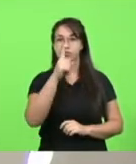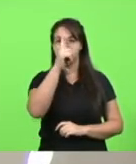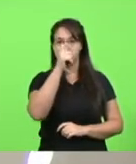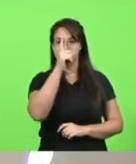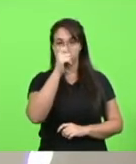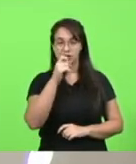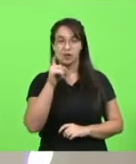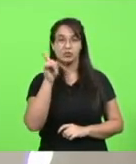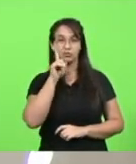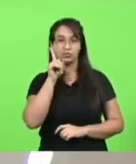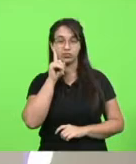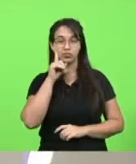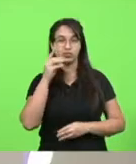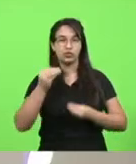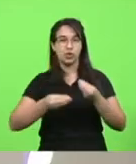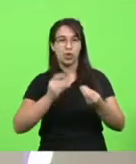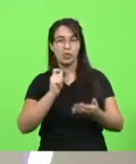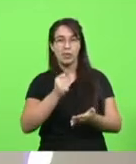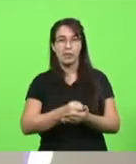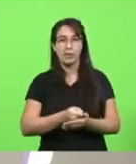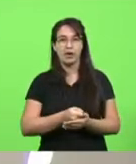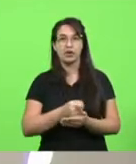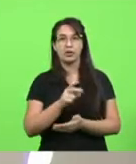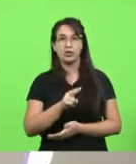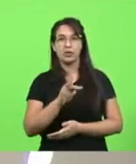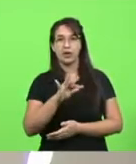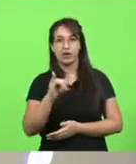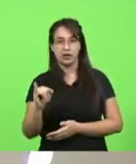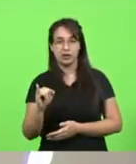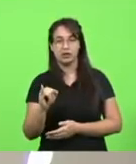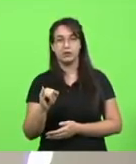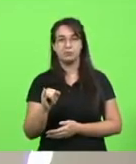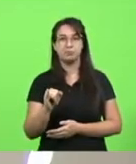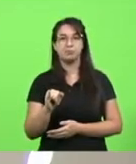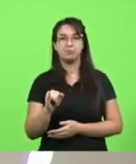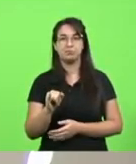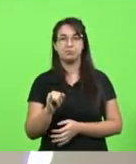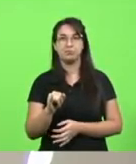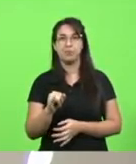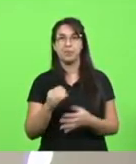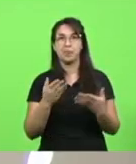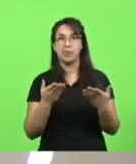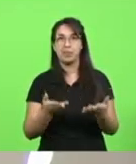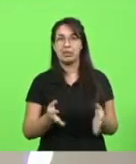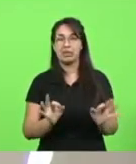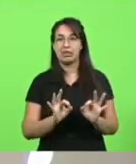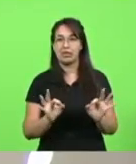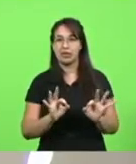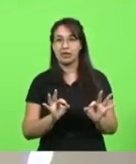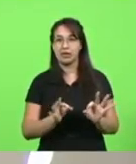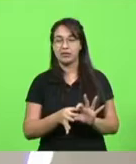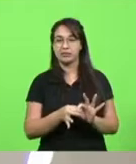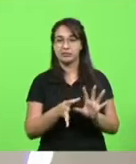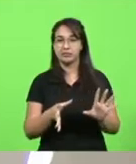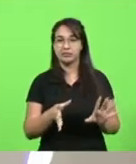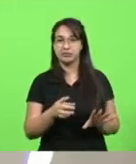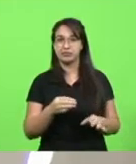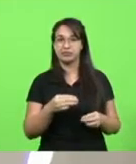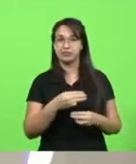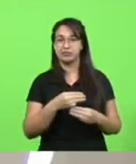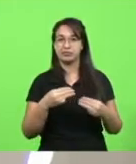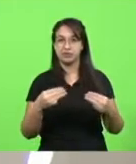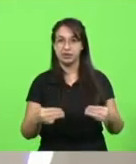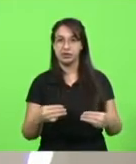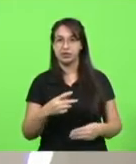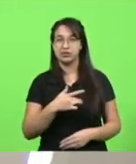de unidades de terapia intensivas, UTIs, não habilitados pelo Ministério da Saúde, disponibilizados ao enfrentamento da